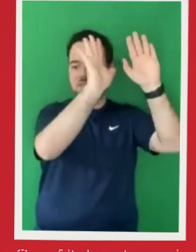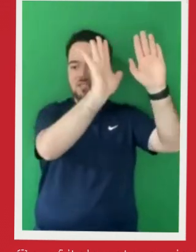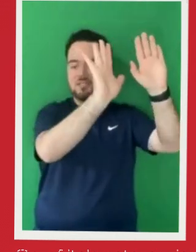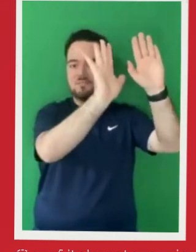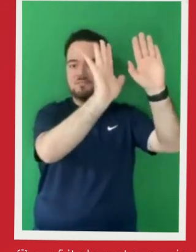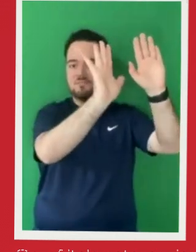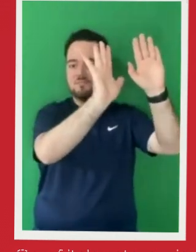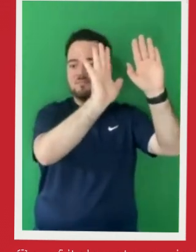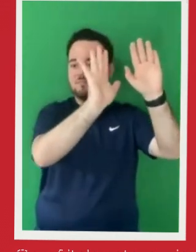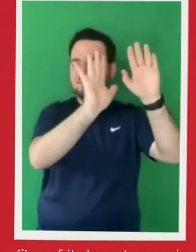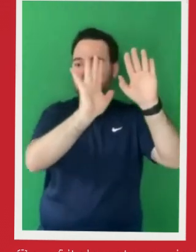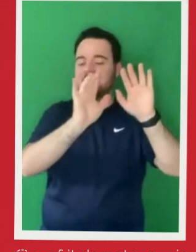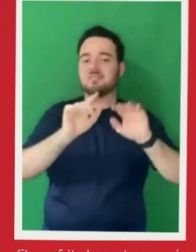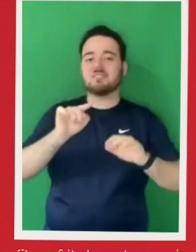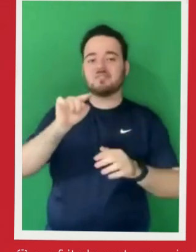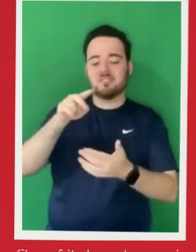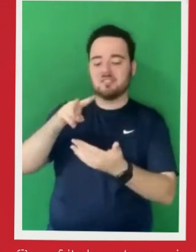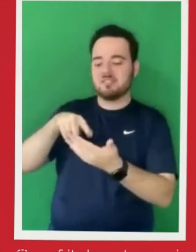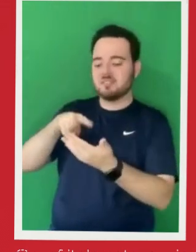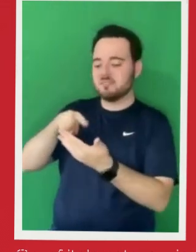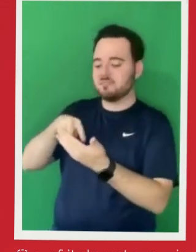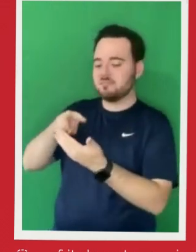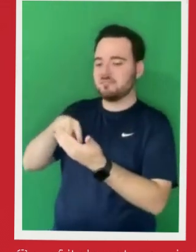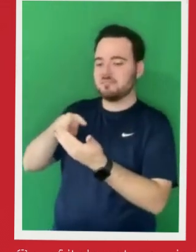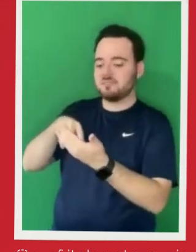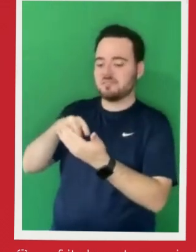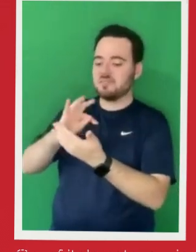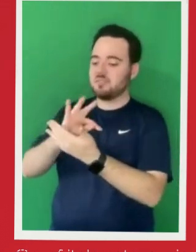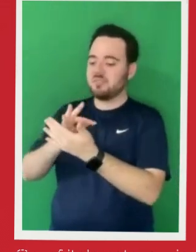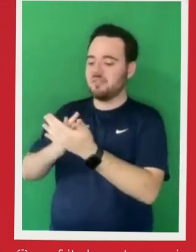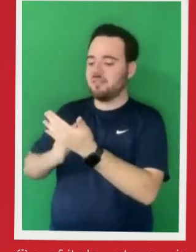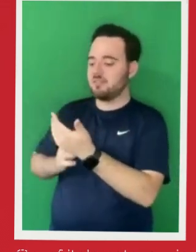da máquina, e dizer você, eu e o livro,